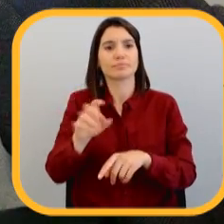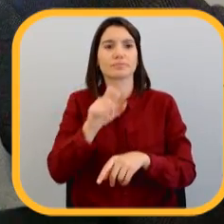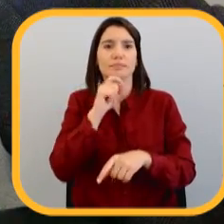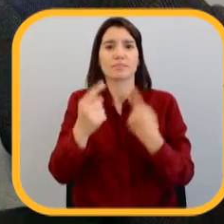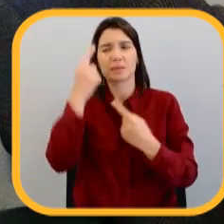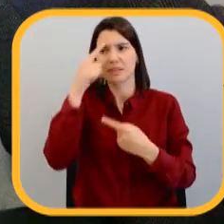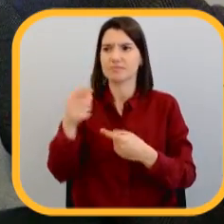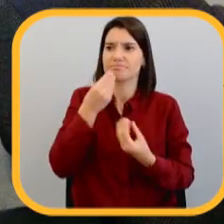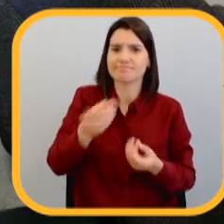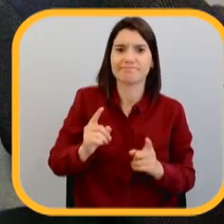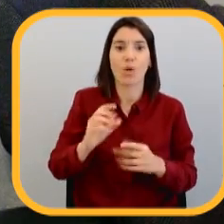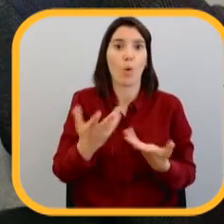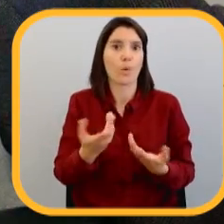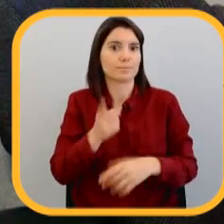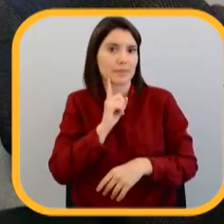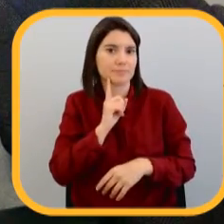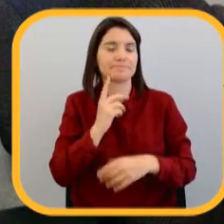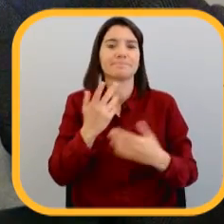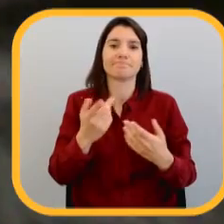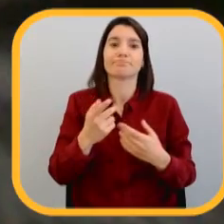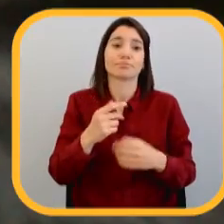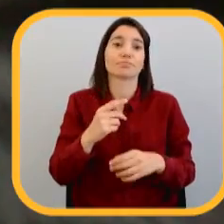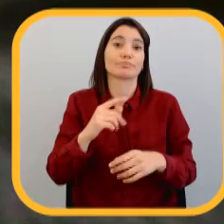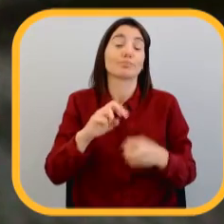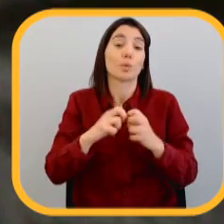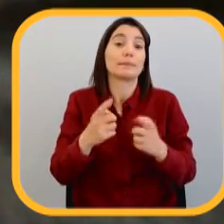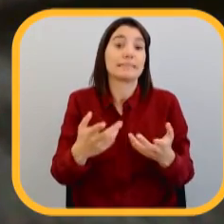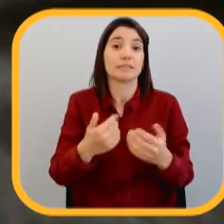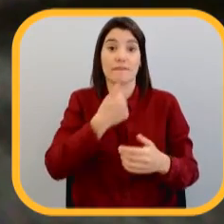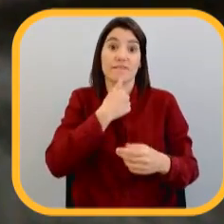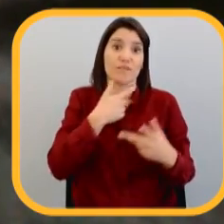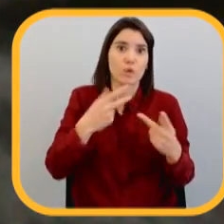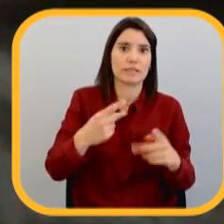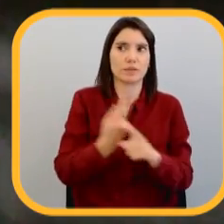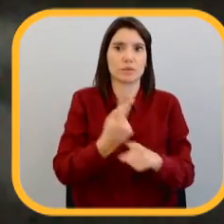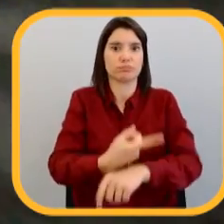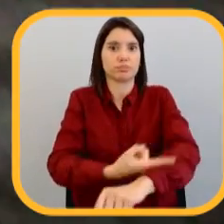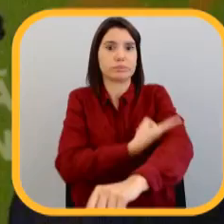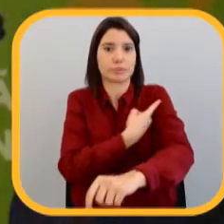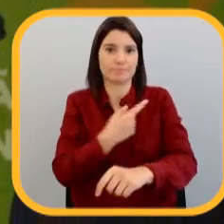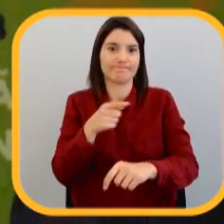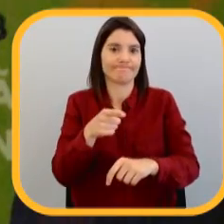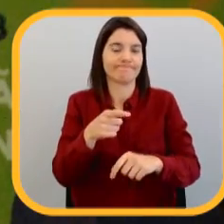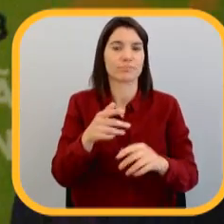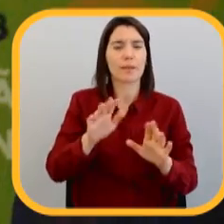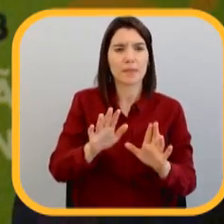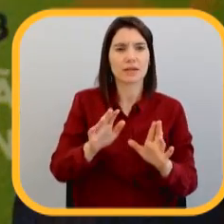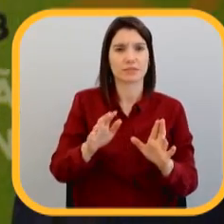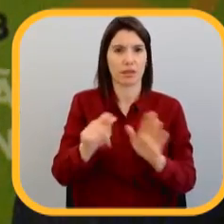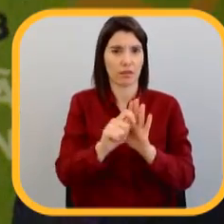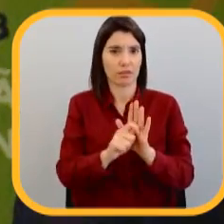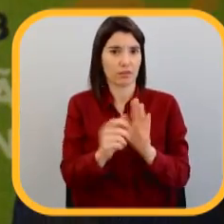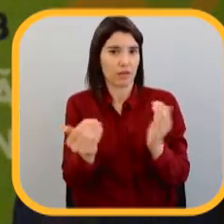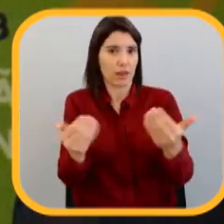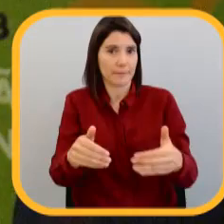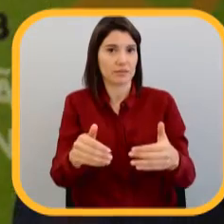vezes, podem ser considerados impróprios ou até mesmo ilegais. Isso acontece quando se recorre à violência e a métodos mais agressivos. Mas, afinal,